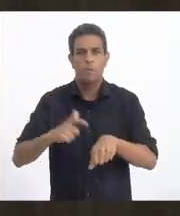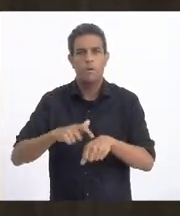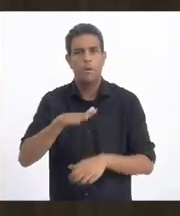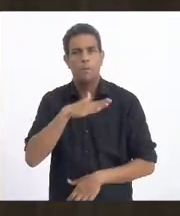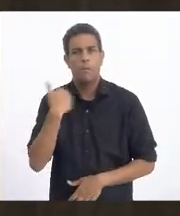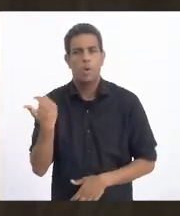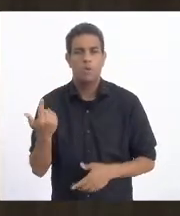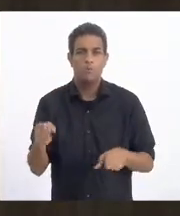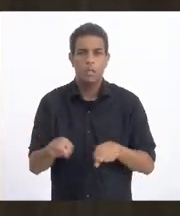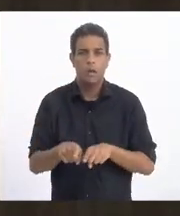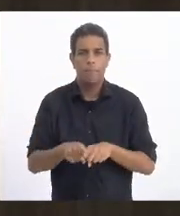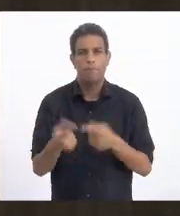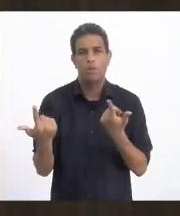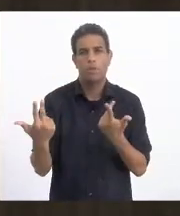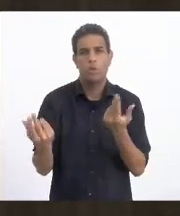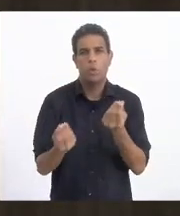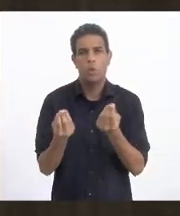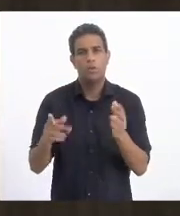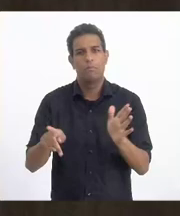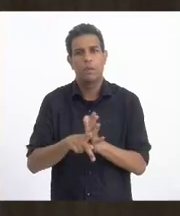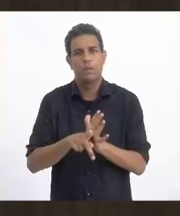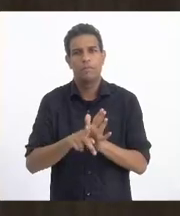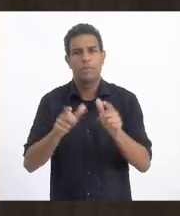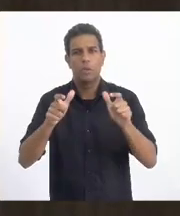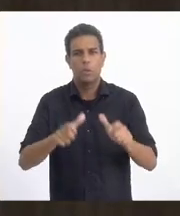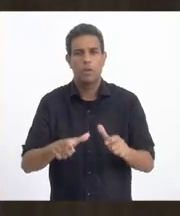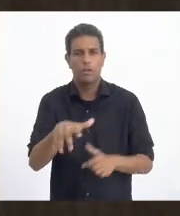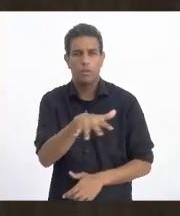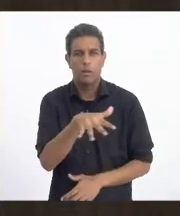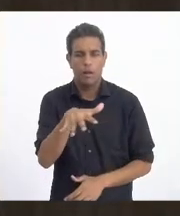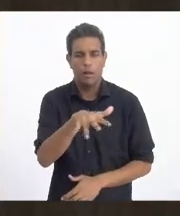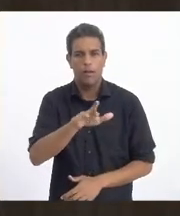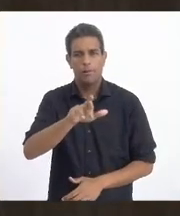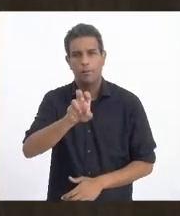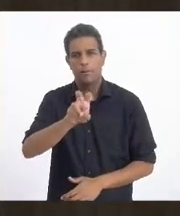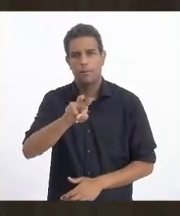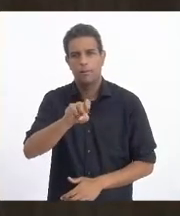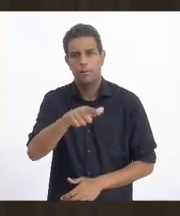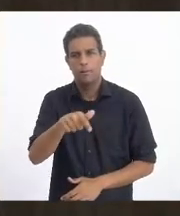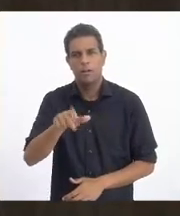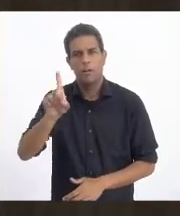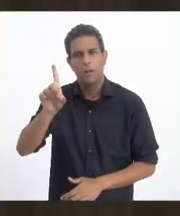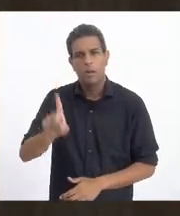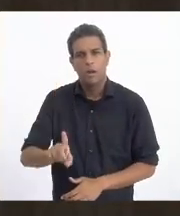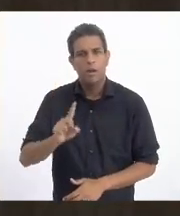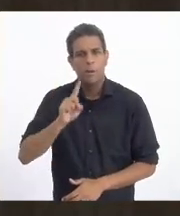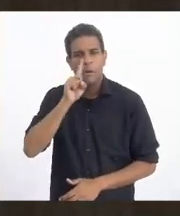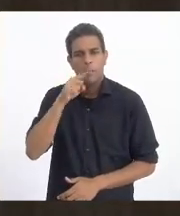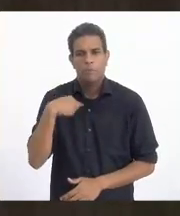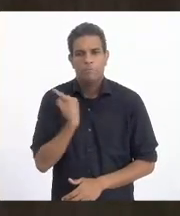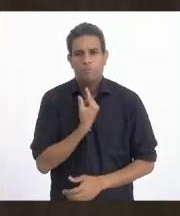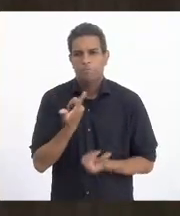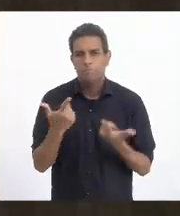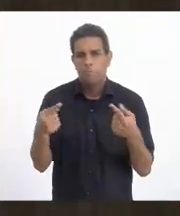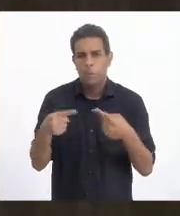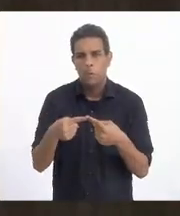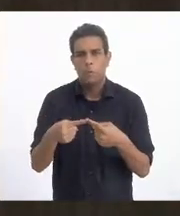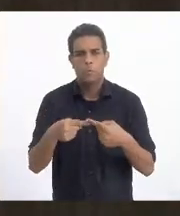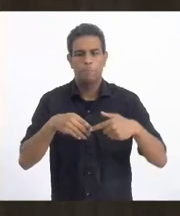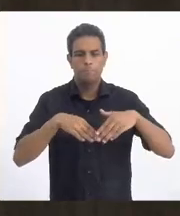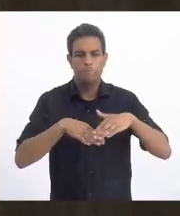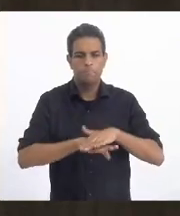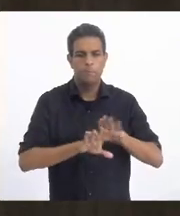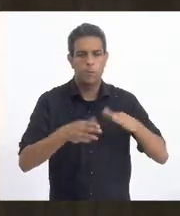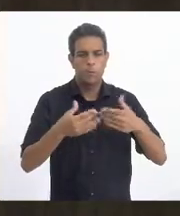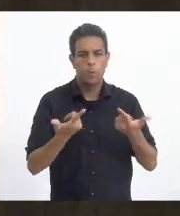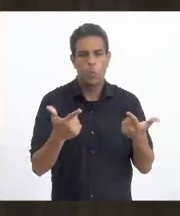hoje também. E eu sou da reserva, e eu não tenho direito ao risco. Nós não temos, somos da reserva, não